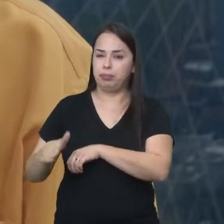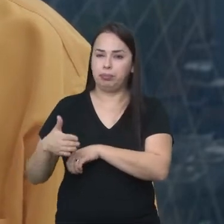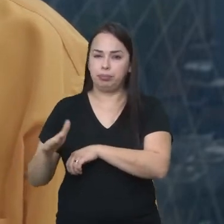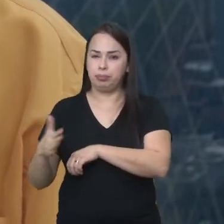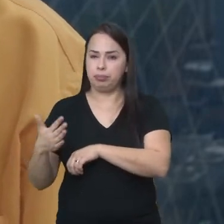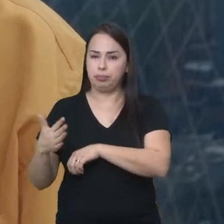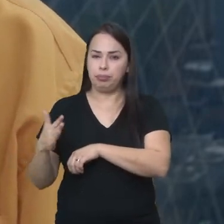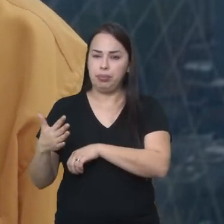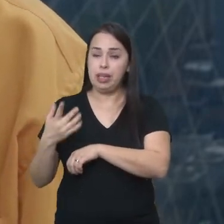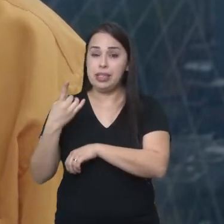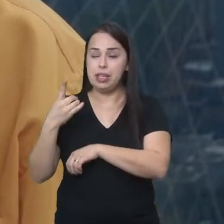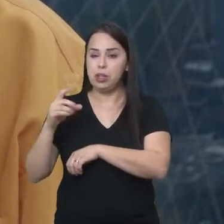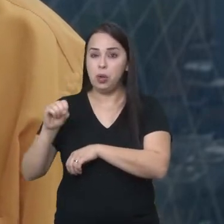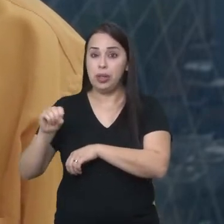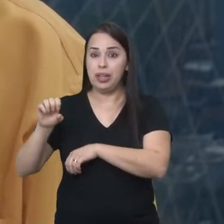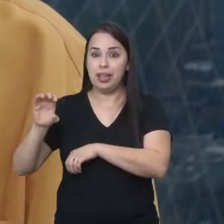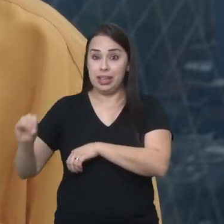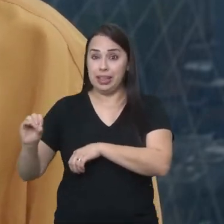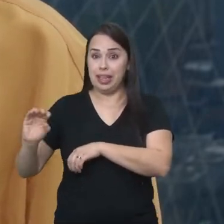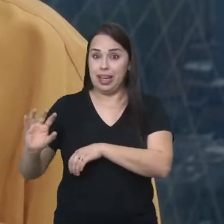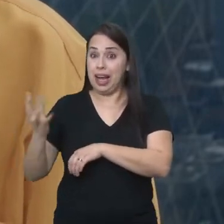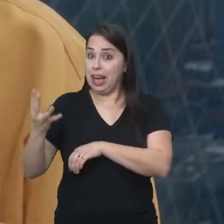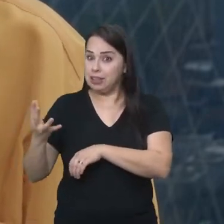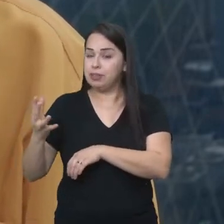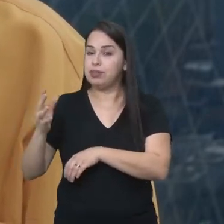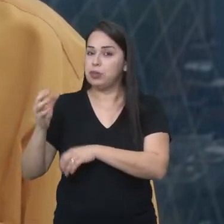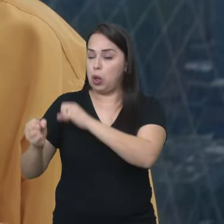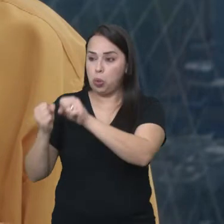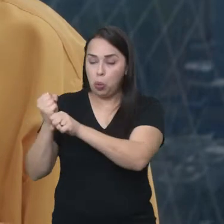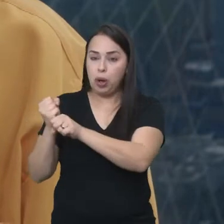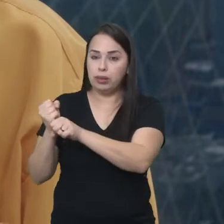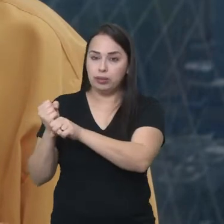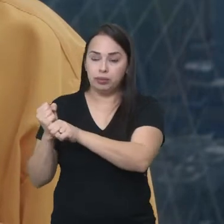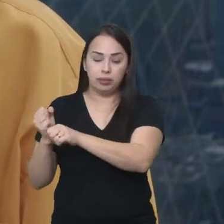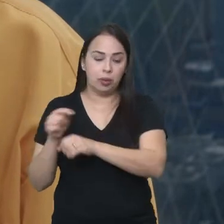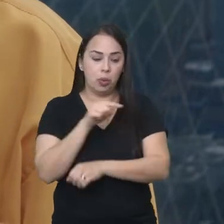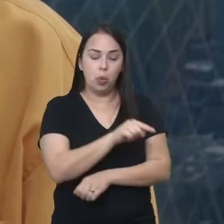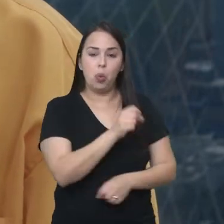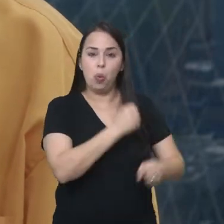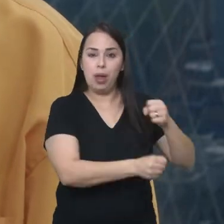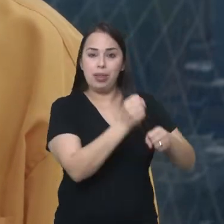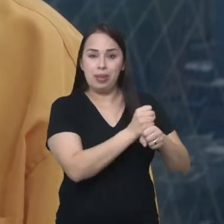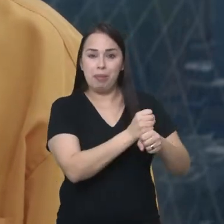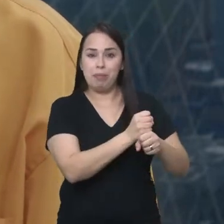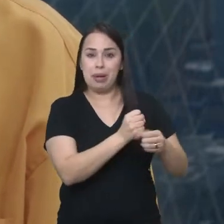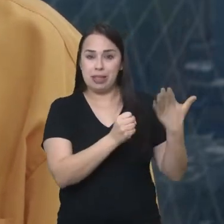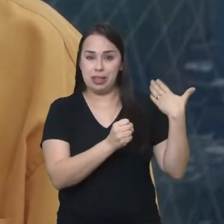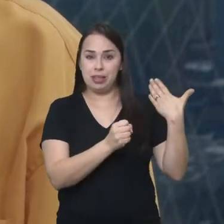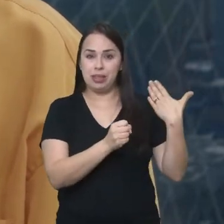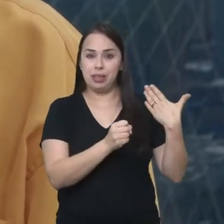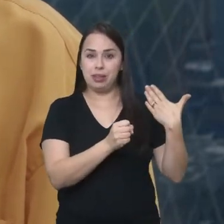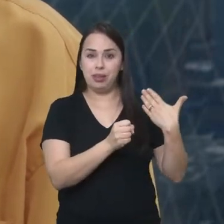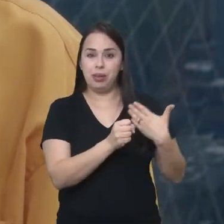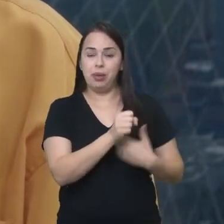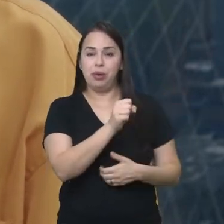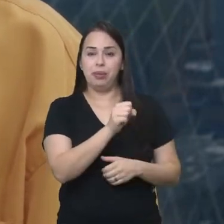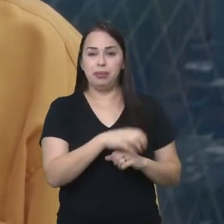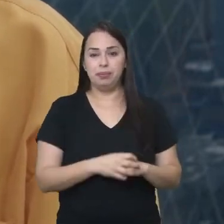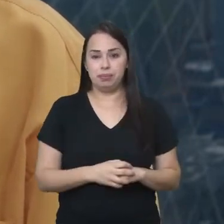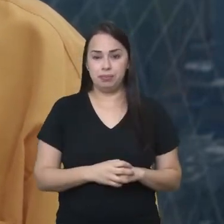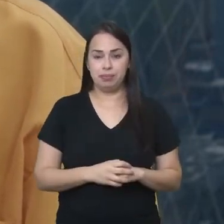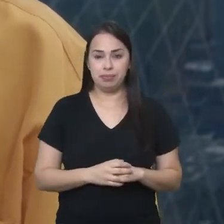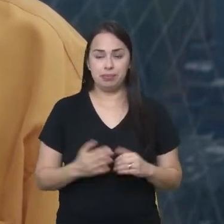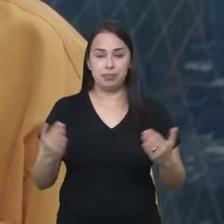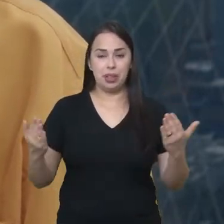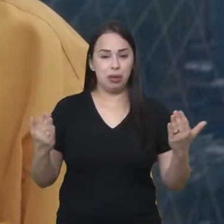situações durante o ano, né? O ano passado nós fechamos em quase 800 situações. Vai dizer, aumentou o número, então, de abusos?